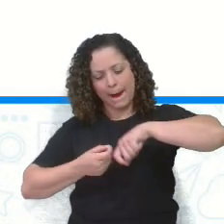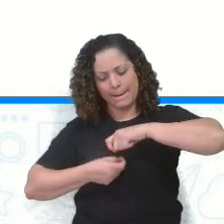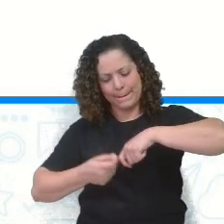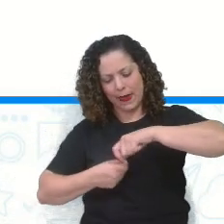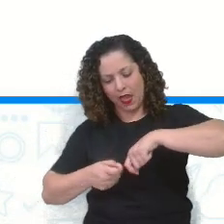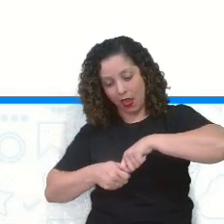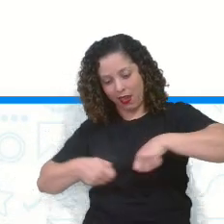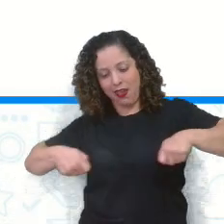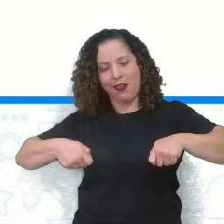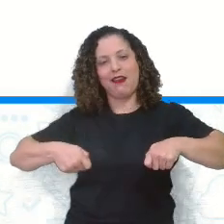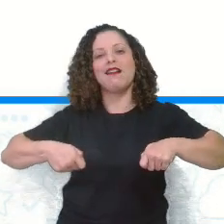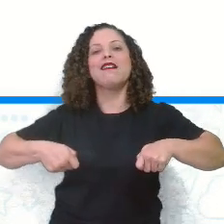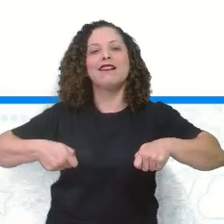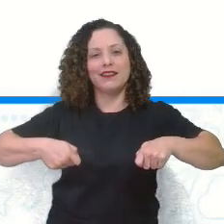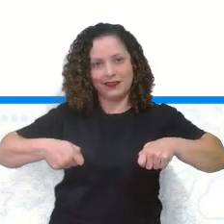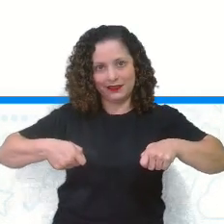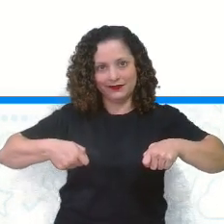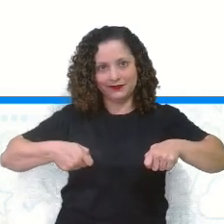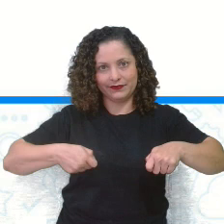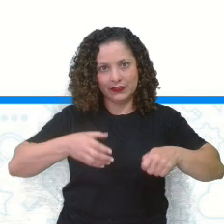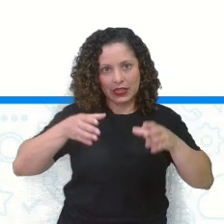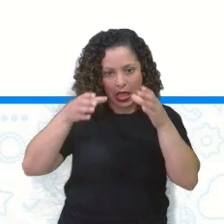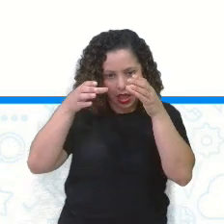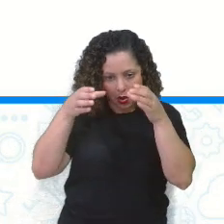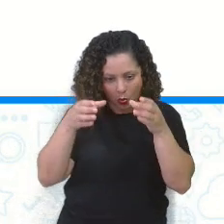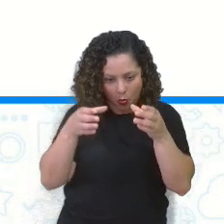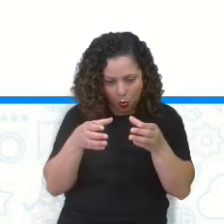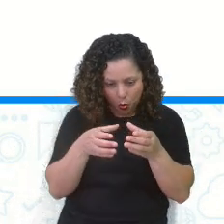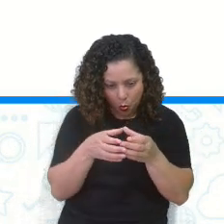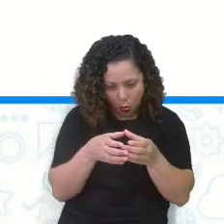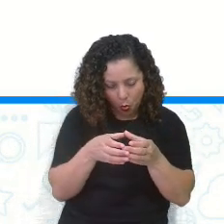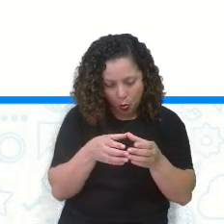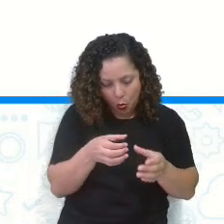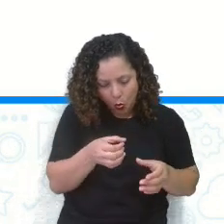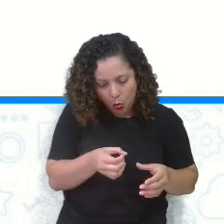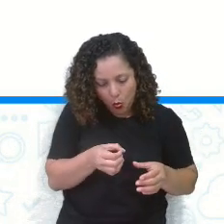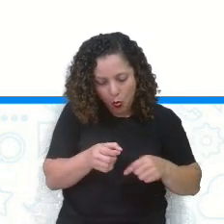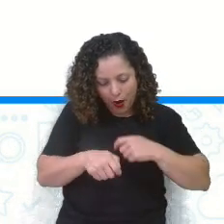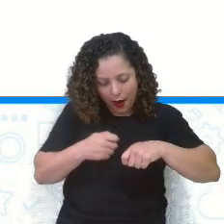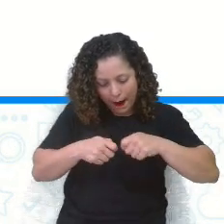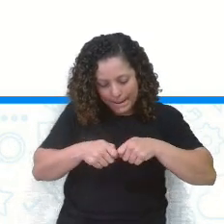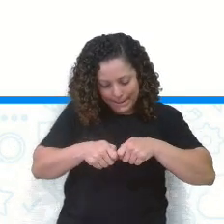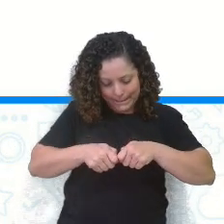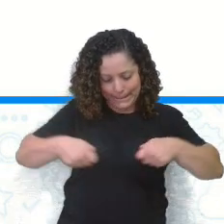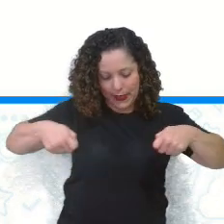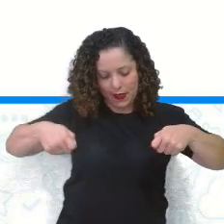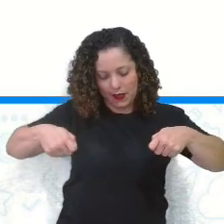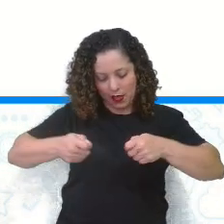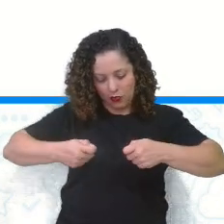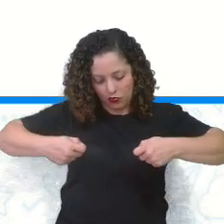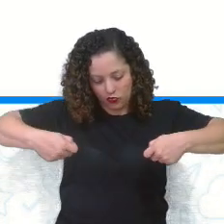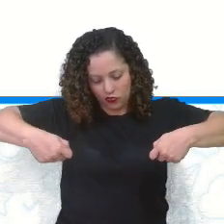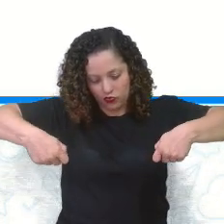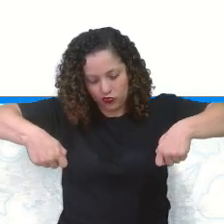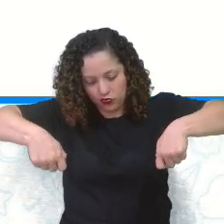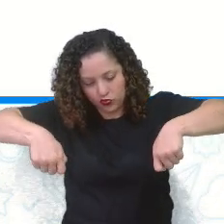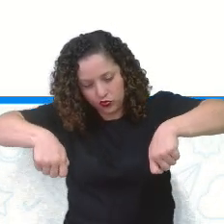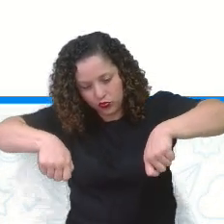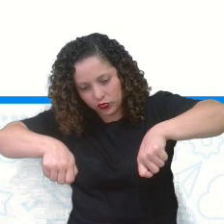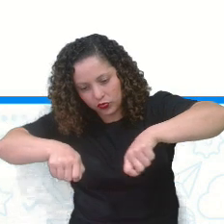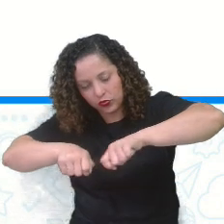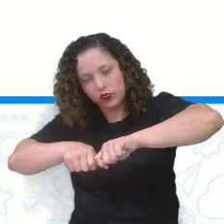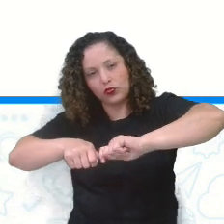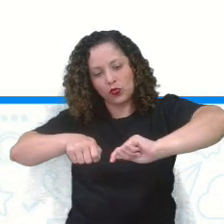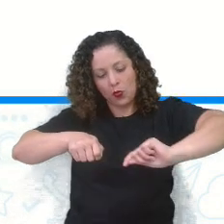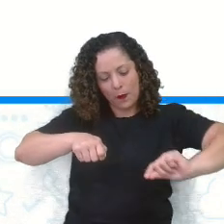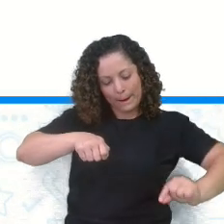pontas do barbante no bico da garrafa, passe a outra ponta do barbante e por dentro do